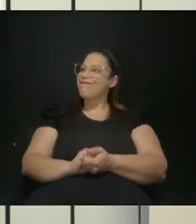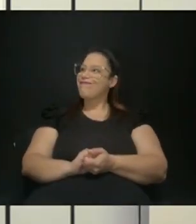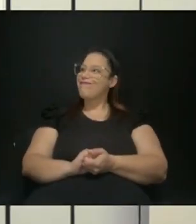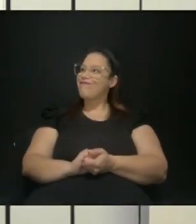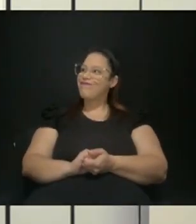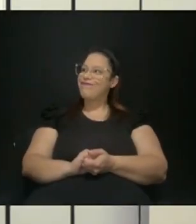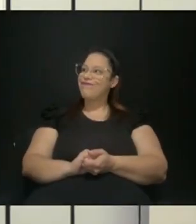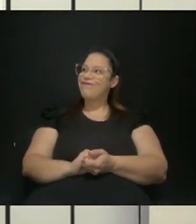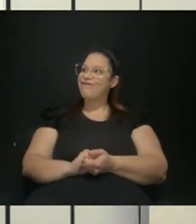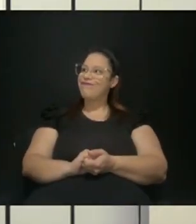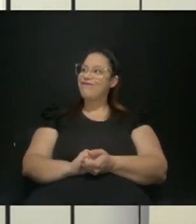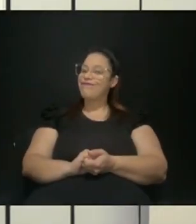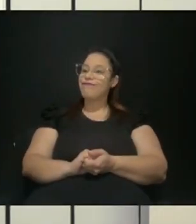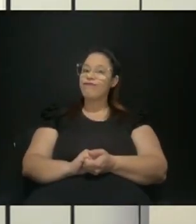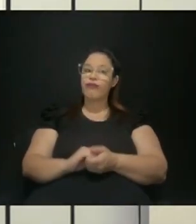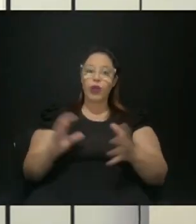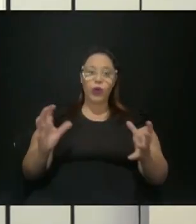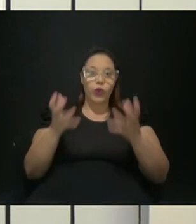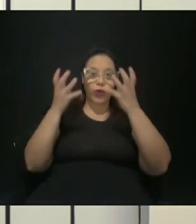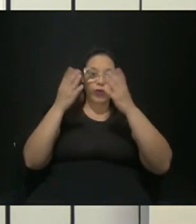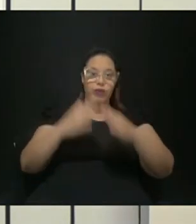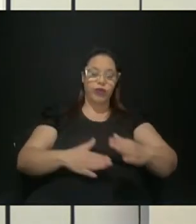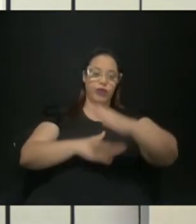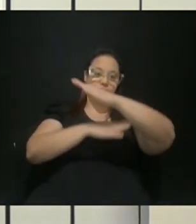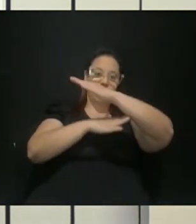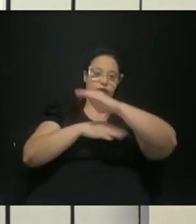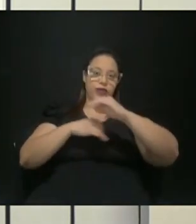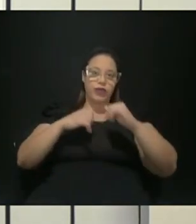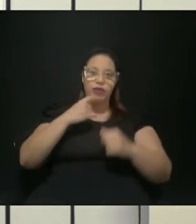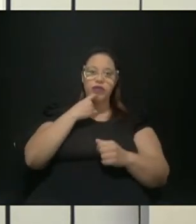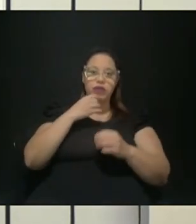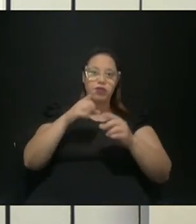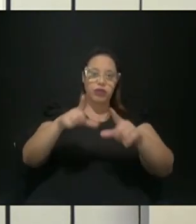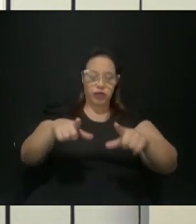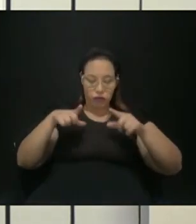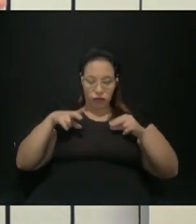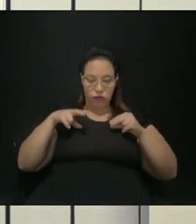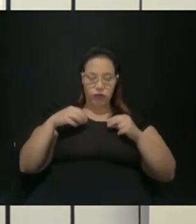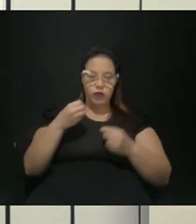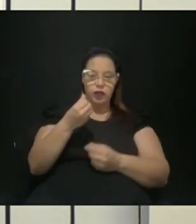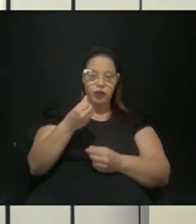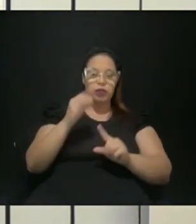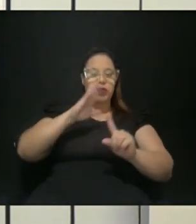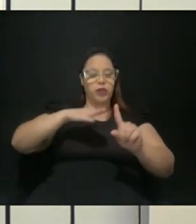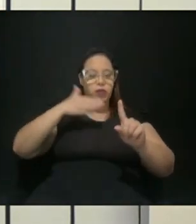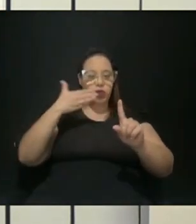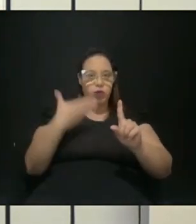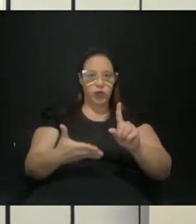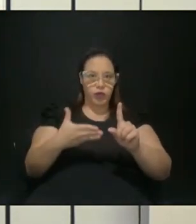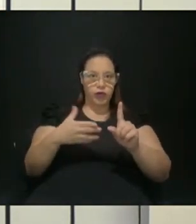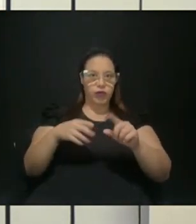Por iniciativa da Câmara de Campinas, foram entregues 6 honrarias para pessoas que